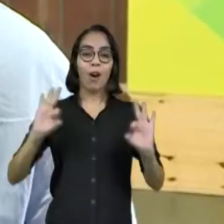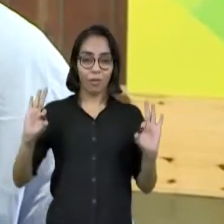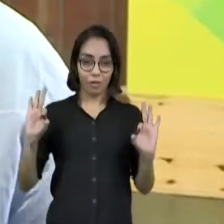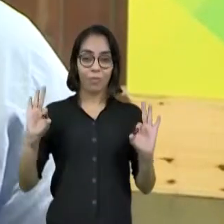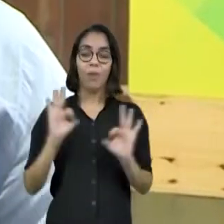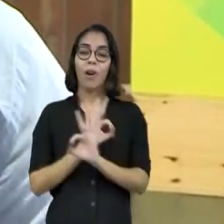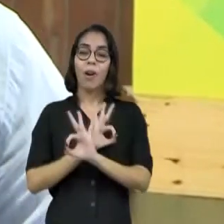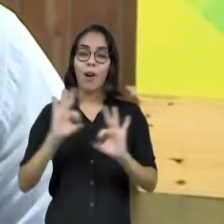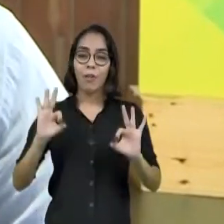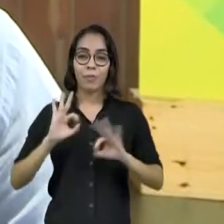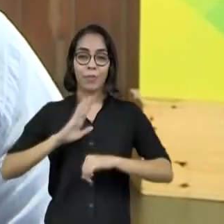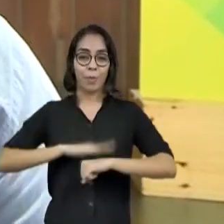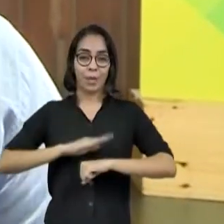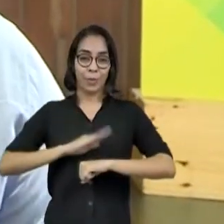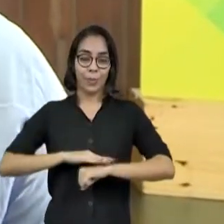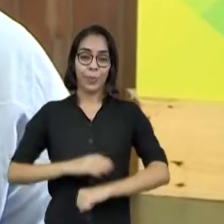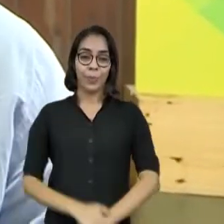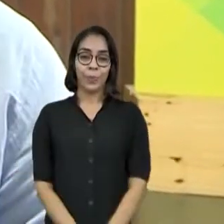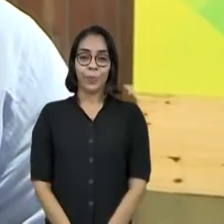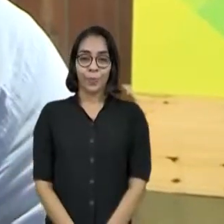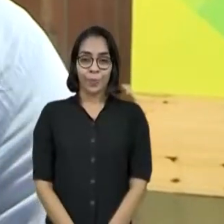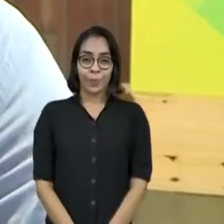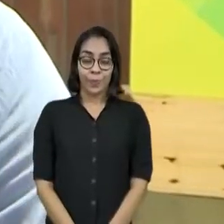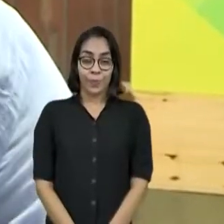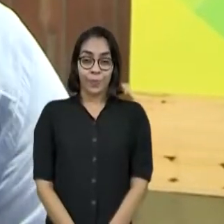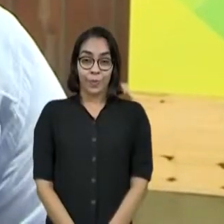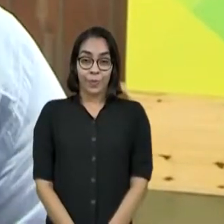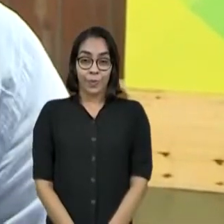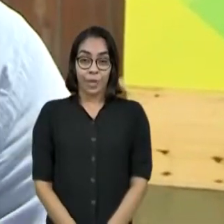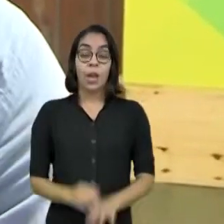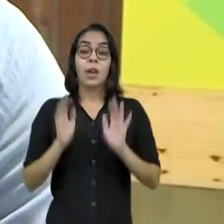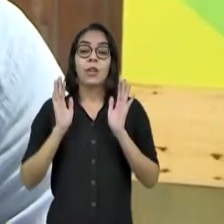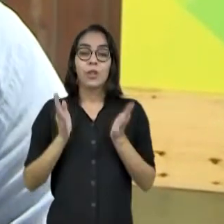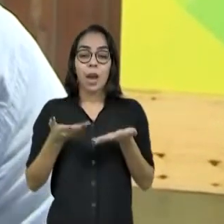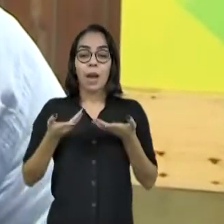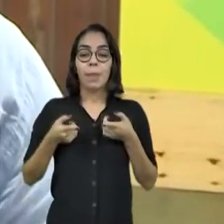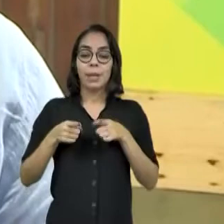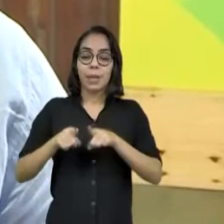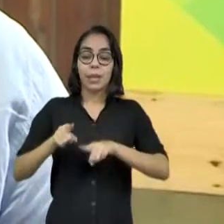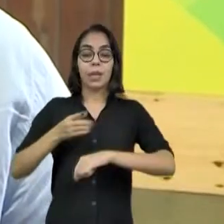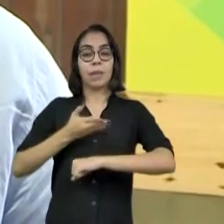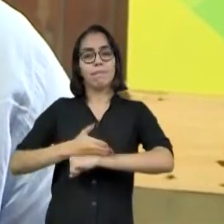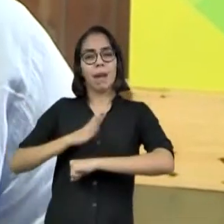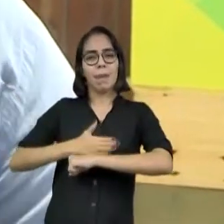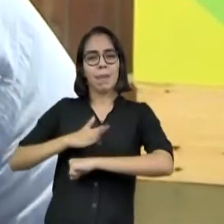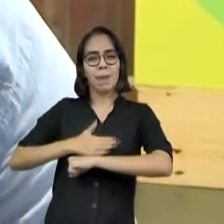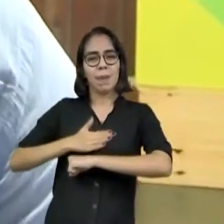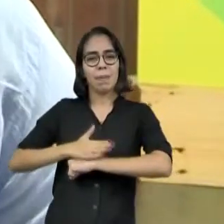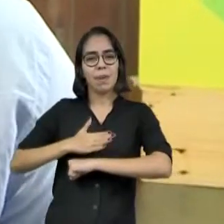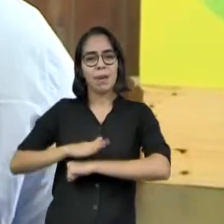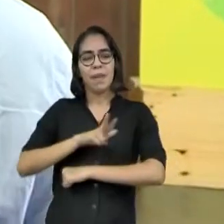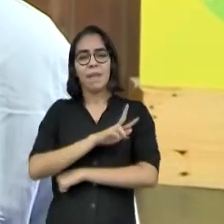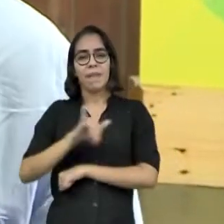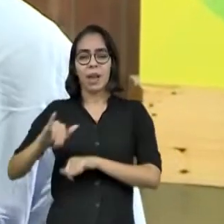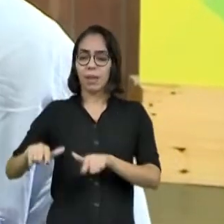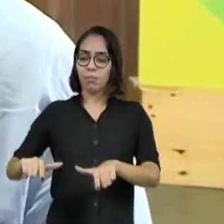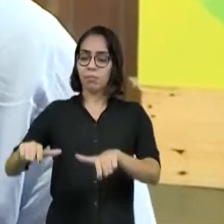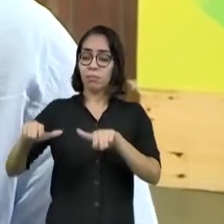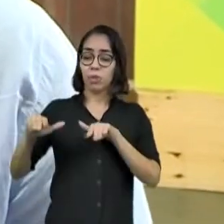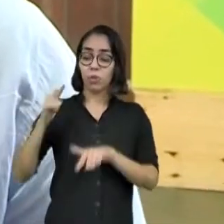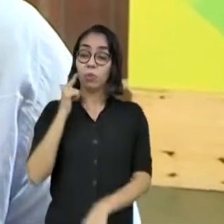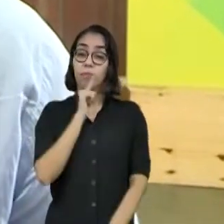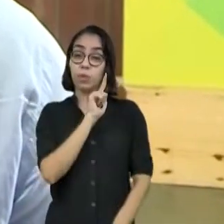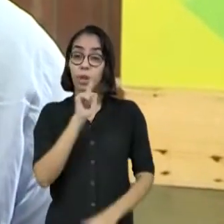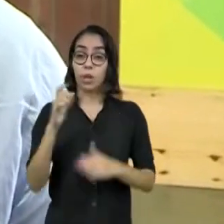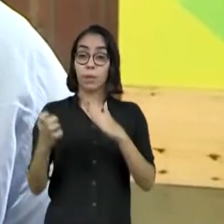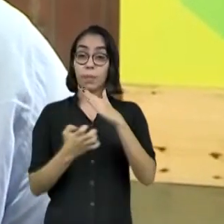muito, muito boa, né. Porque a partir desse momento em que a gente teve essa parceria, esse treinamento, essa capacitação com a nossa empresa parceira, que é